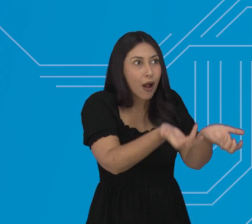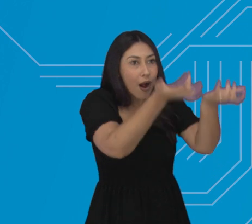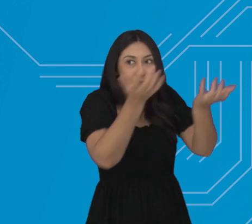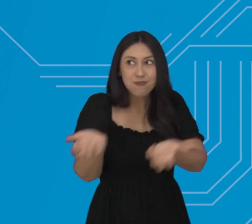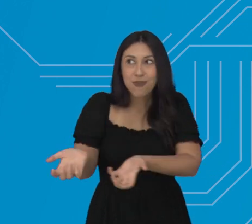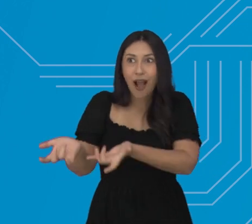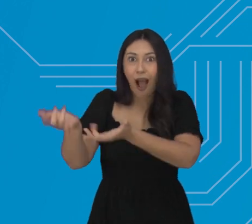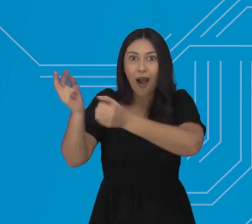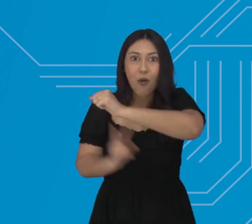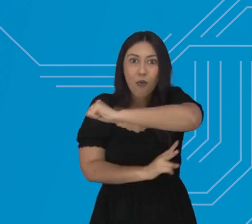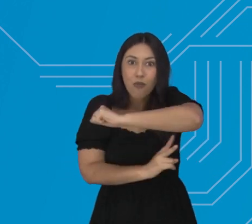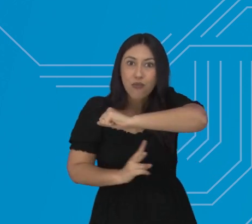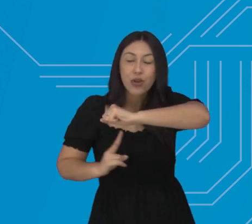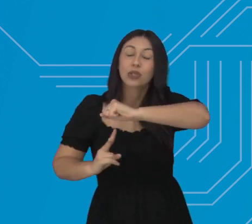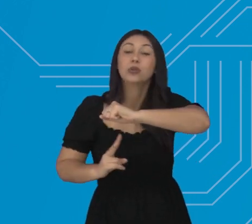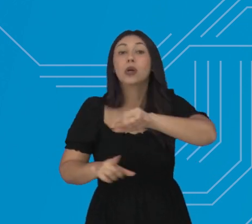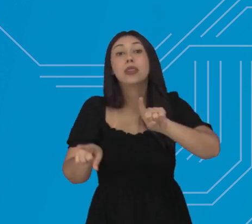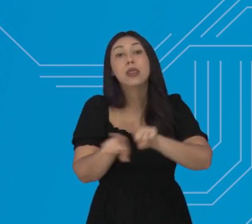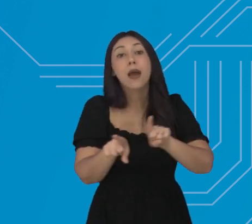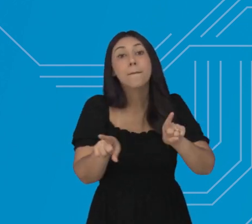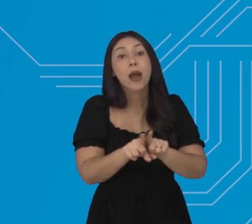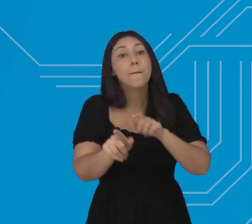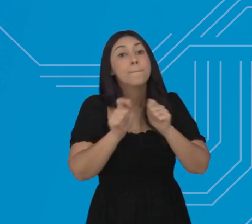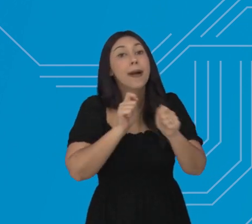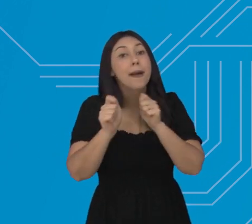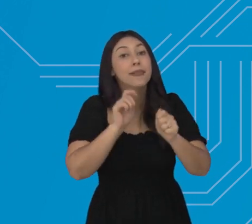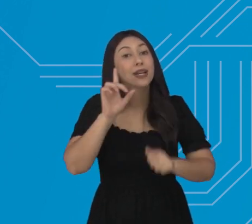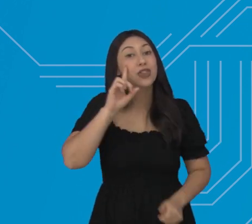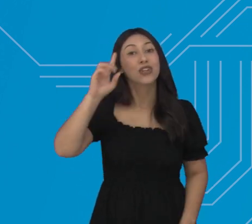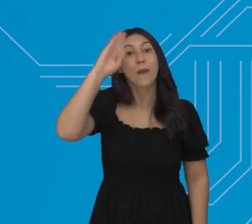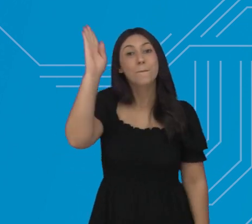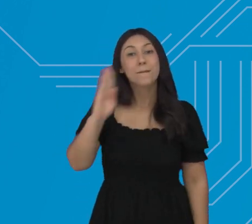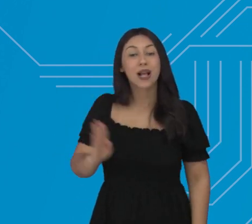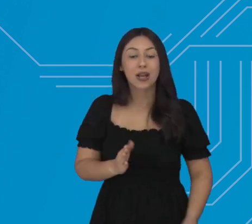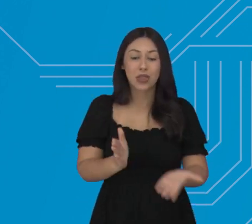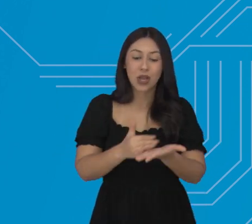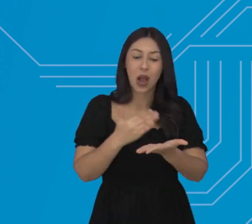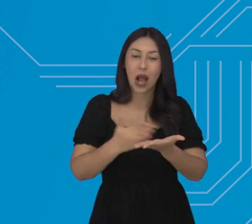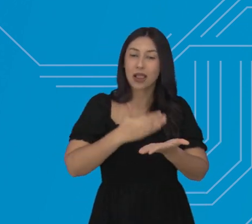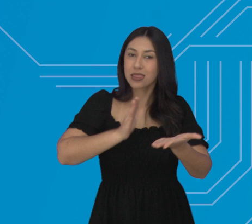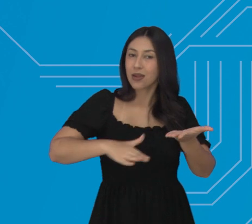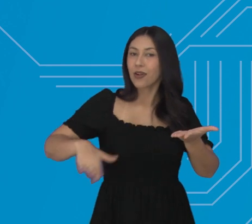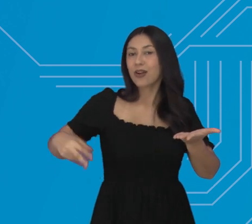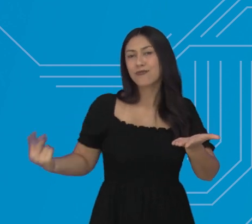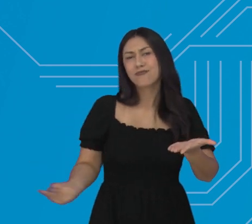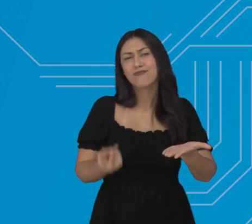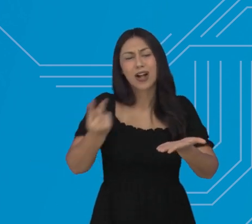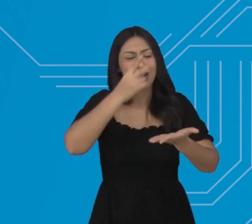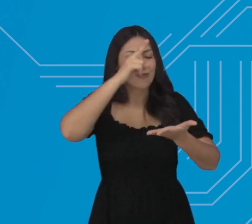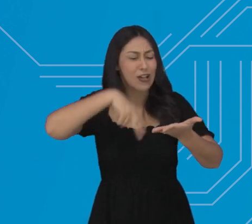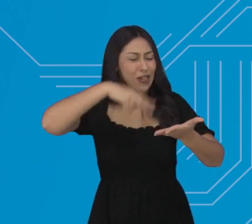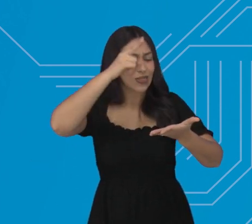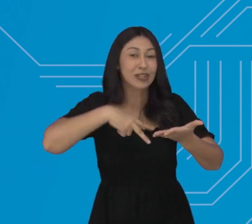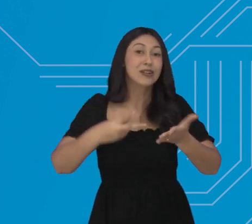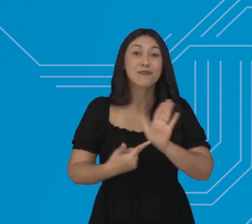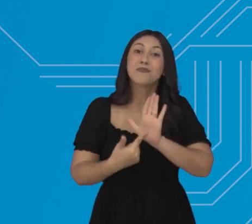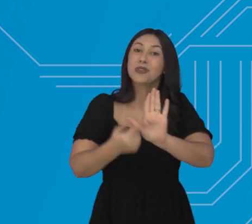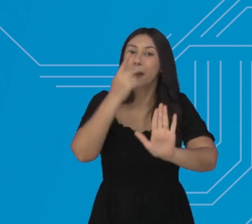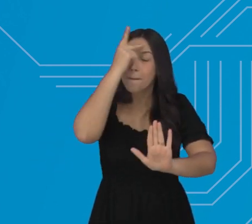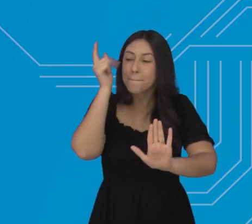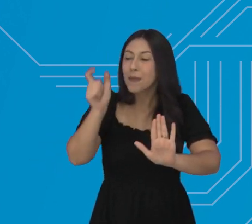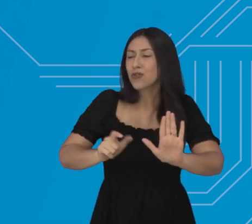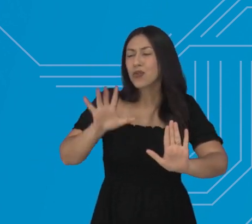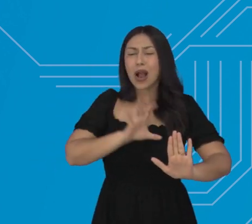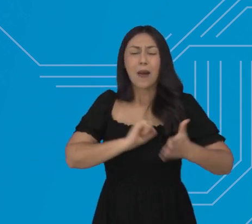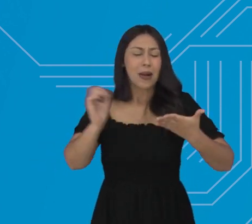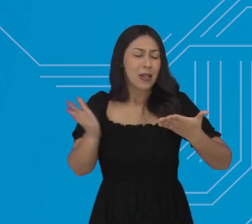nos viadutos de São José. Ainda tem uma matéria sobre o Dia Nacional do Livro Infantil, vamos valorizar o papel da leitura e contar histórias